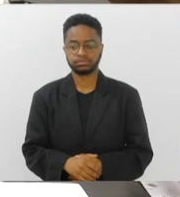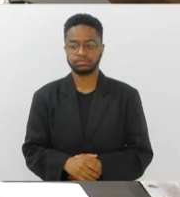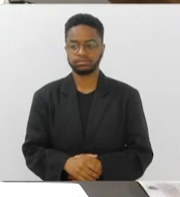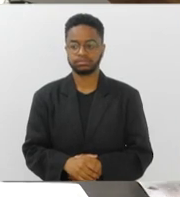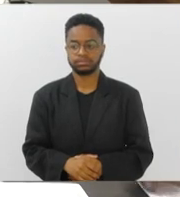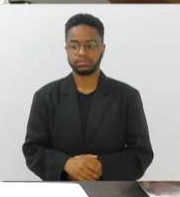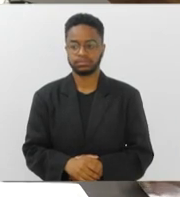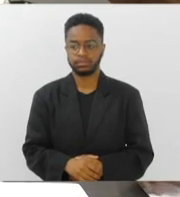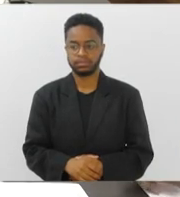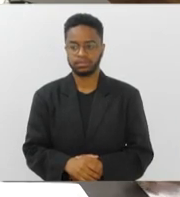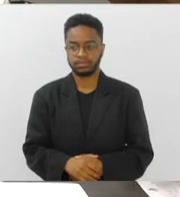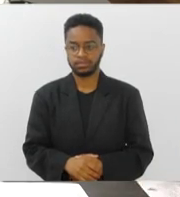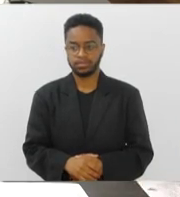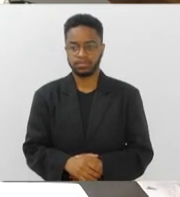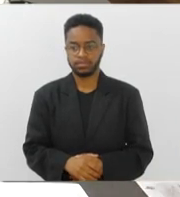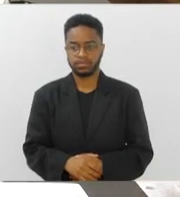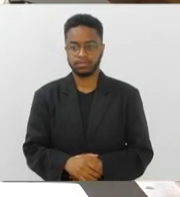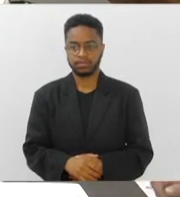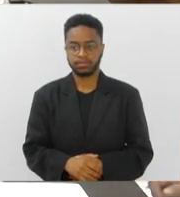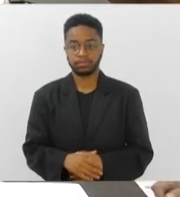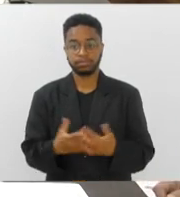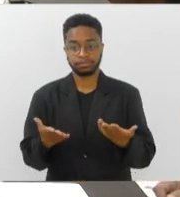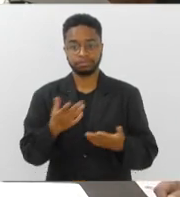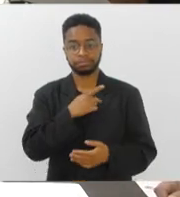Deputado Serafini. Presidente, eu acho que